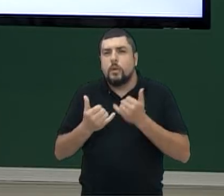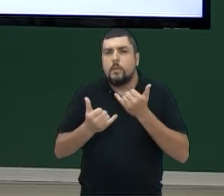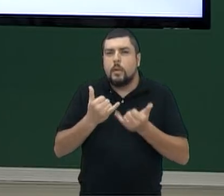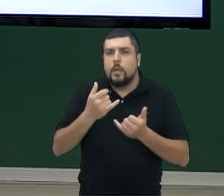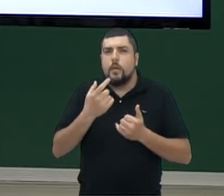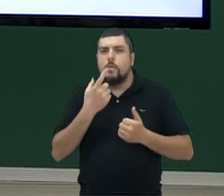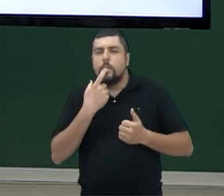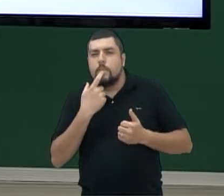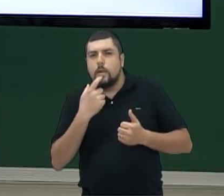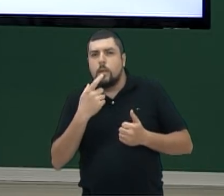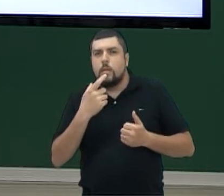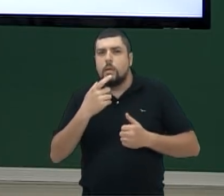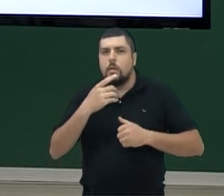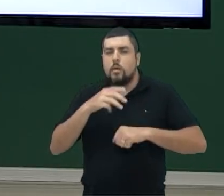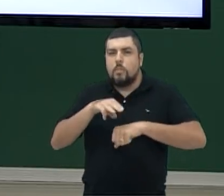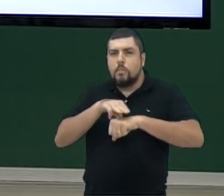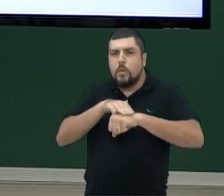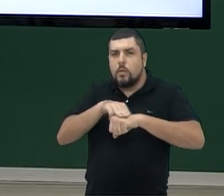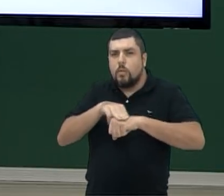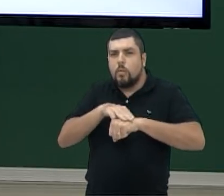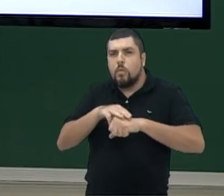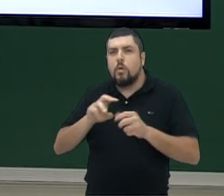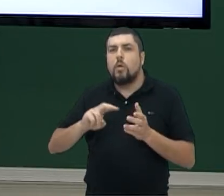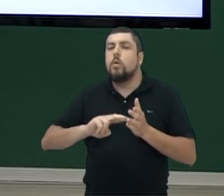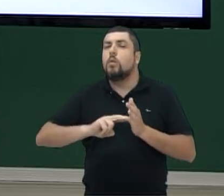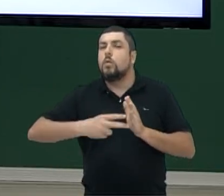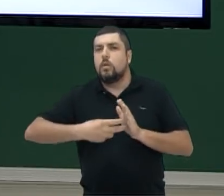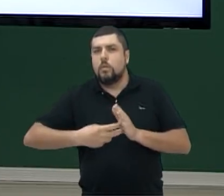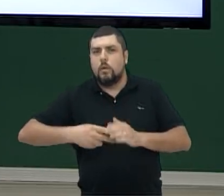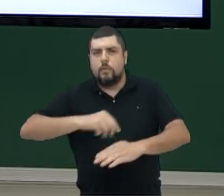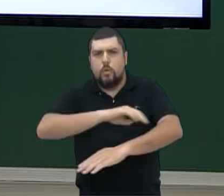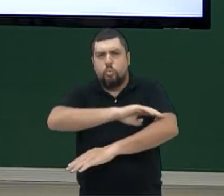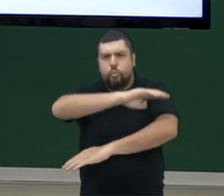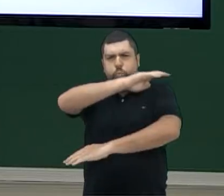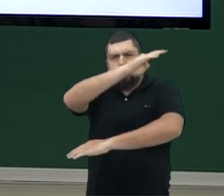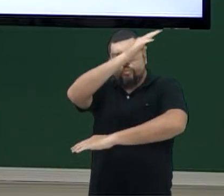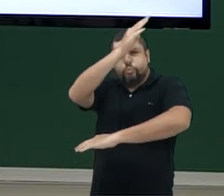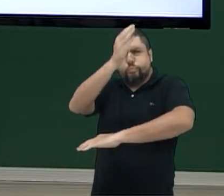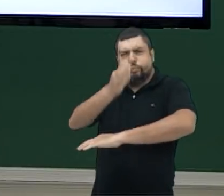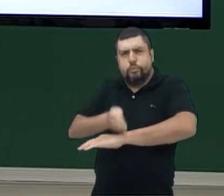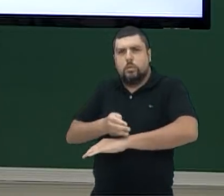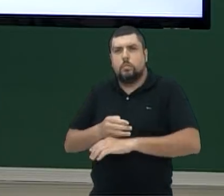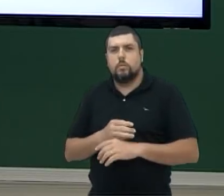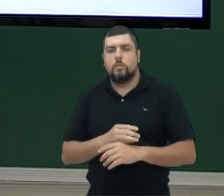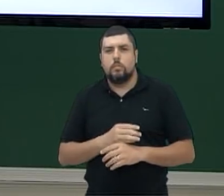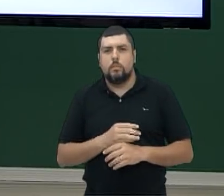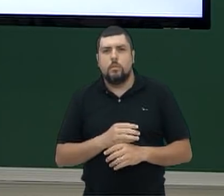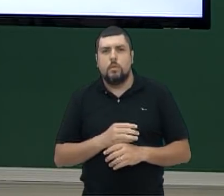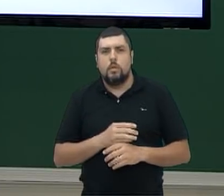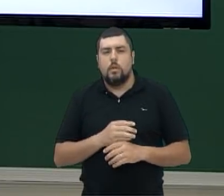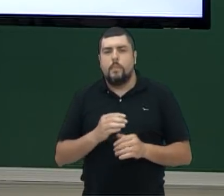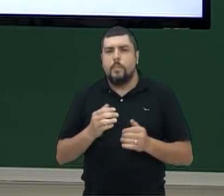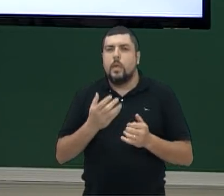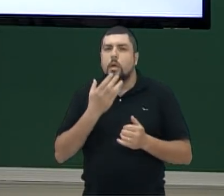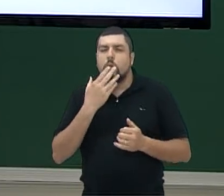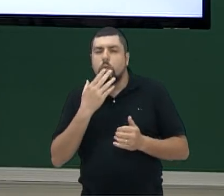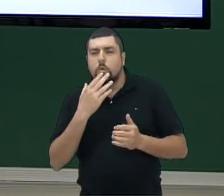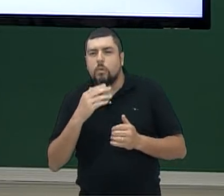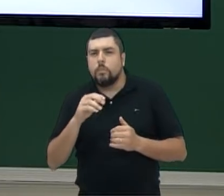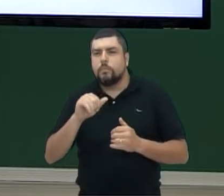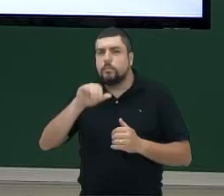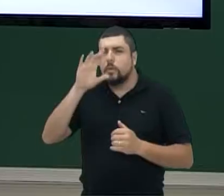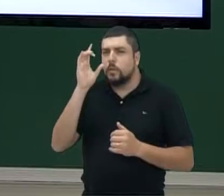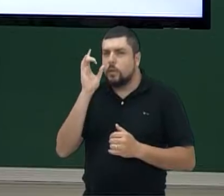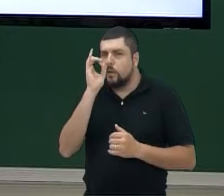marrom, representam áreas com uma altitude maior. Cores mais próximas ao verde representam altitudes